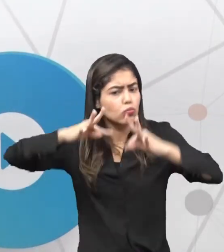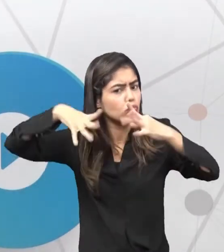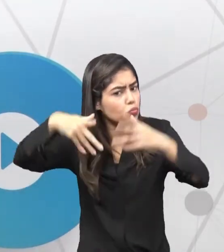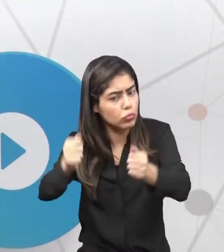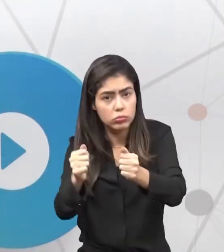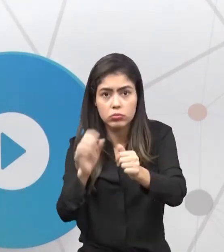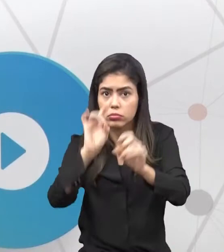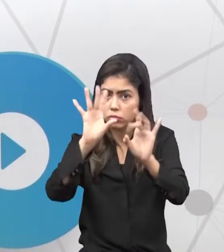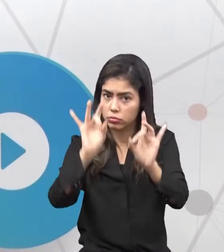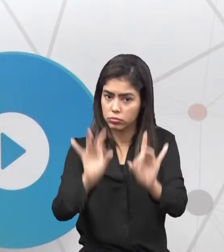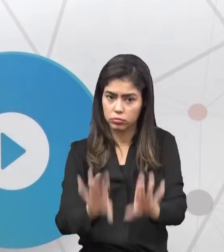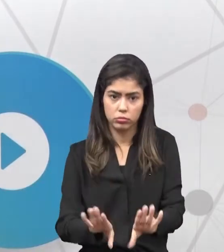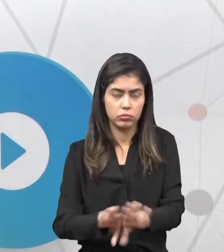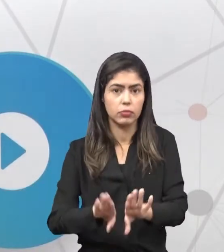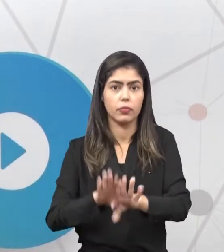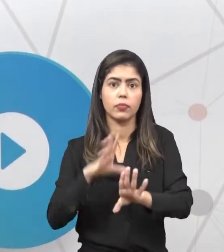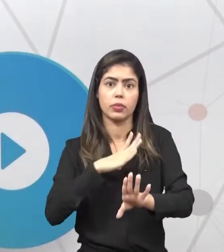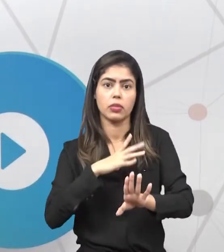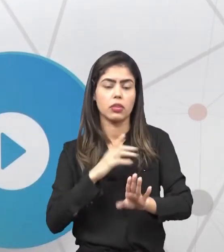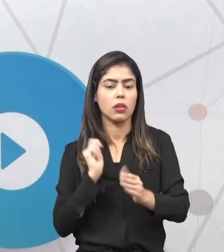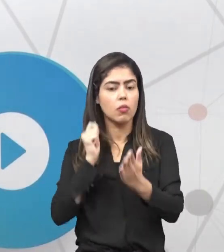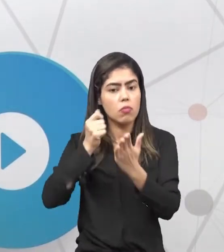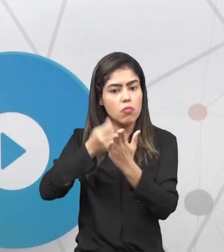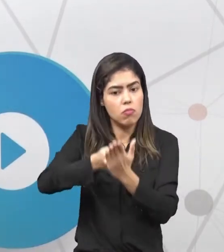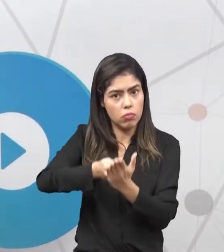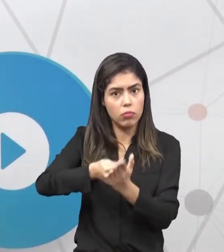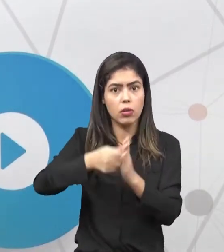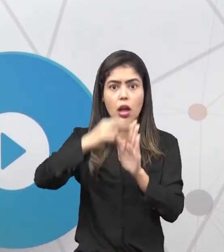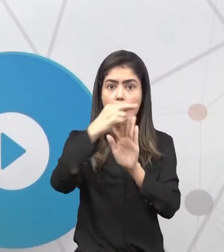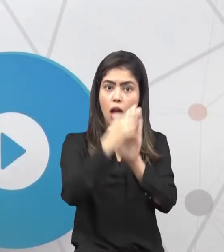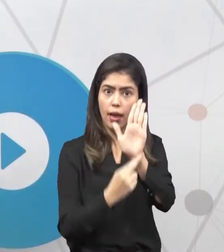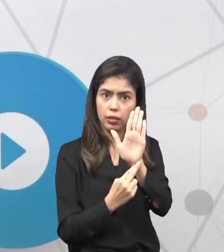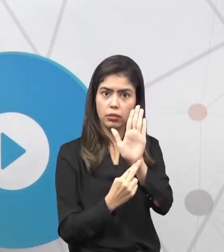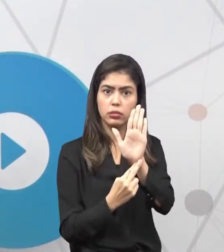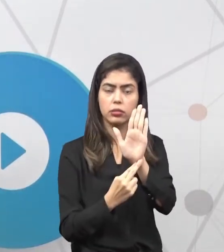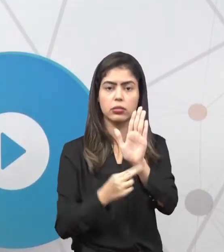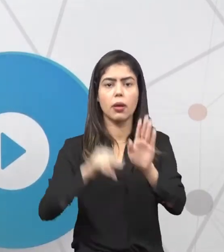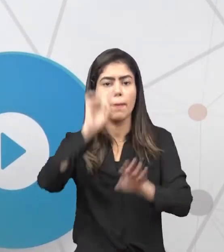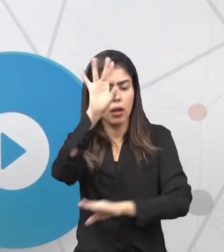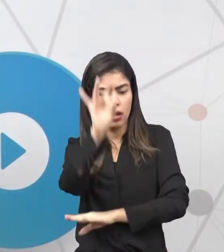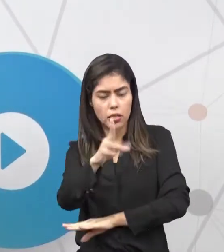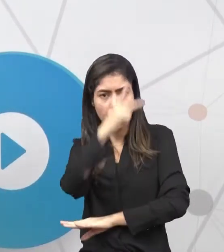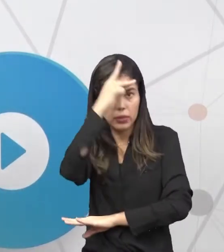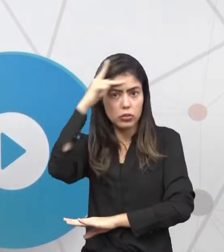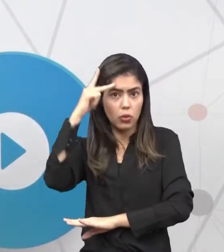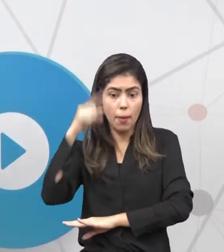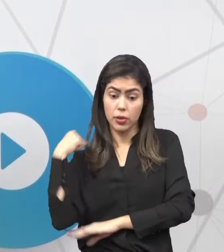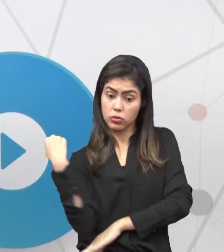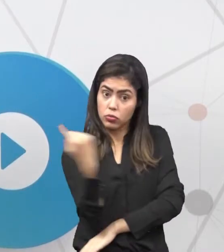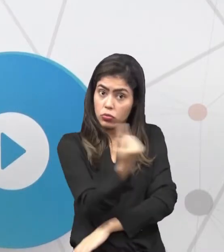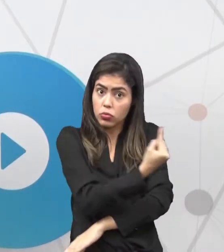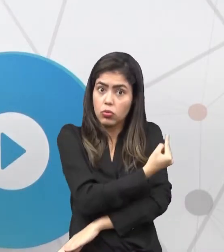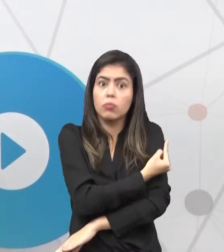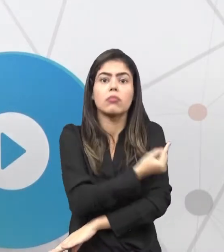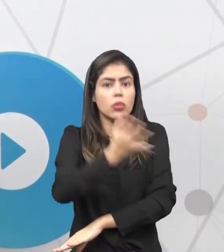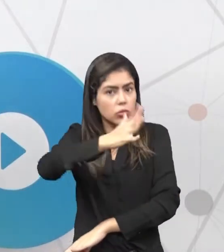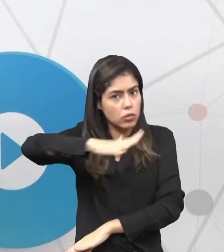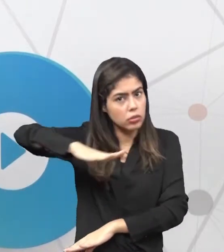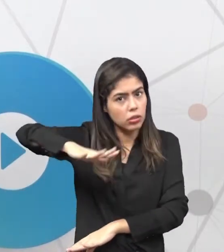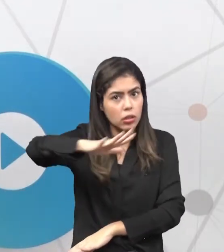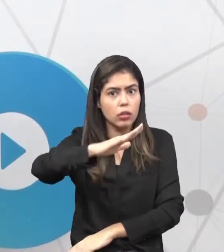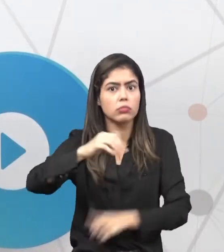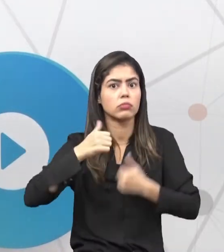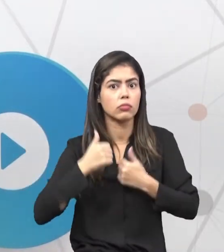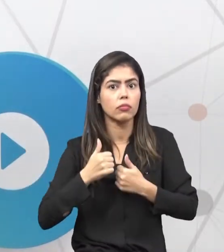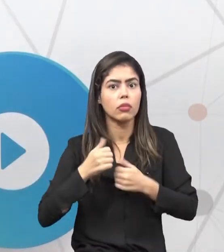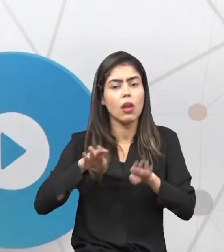normas, qual a função dela? Estabelecer limites para as ações, para as nossas ações enquanto